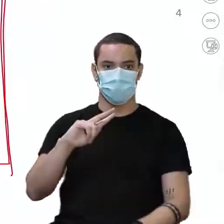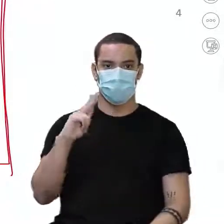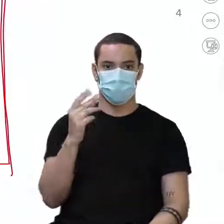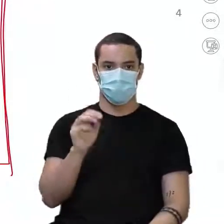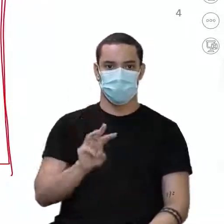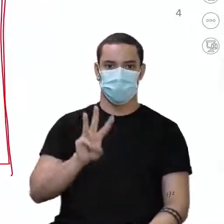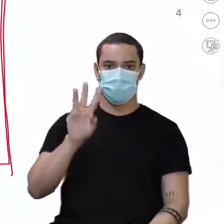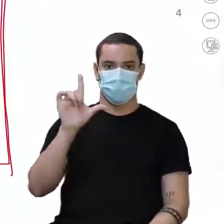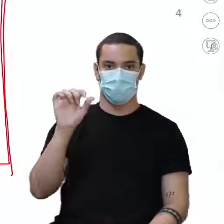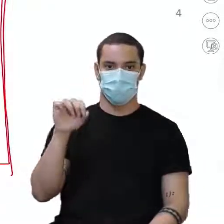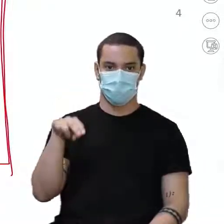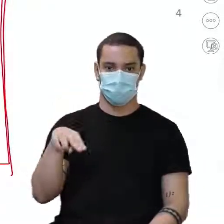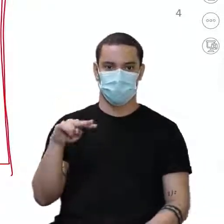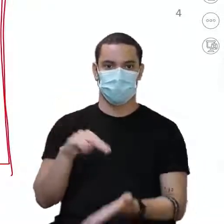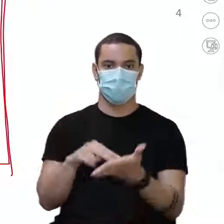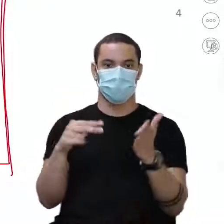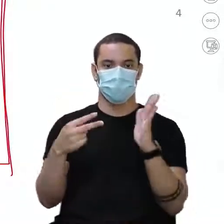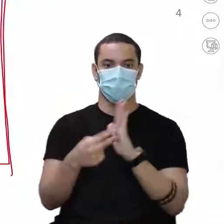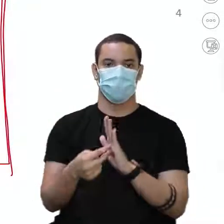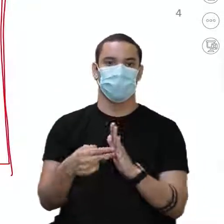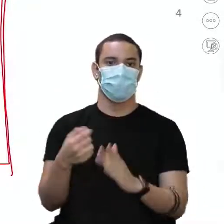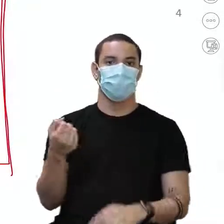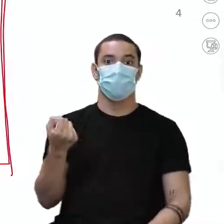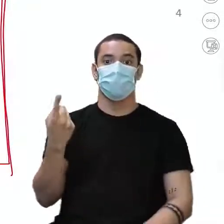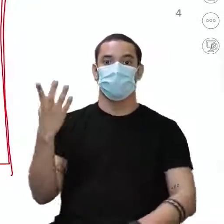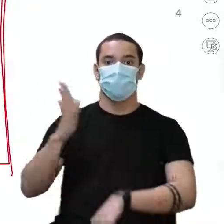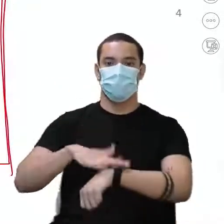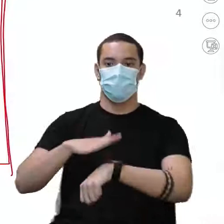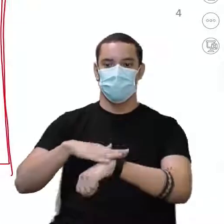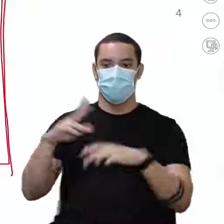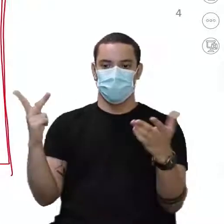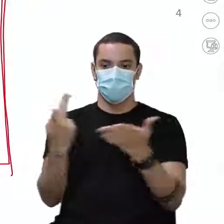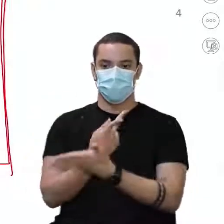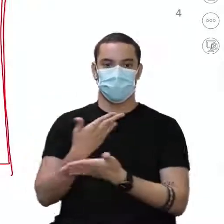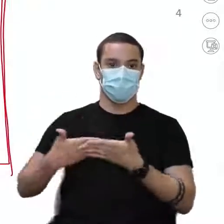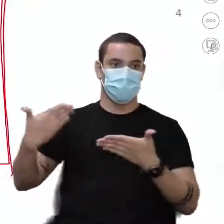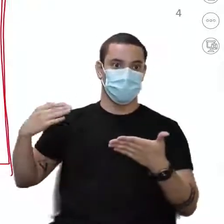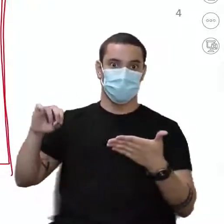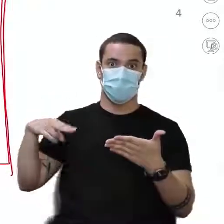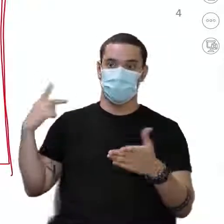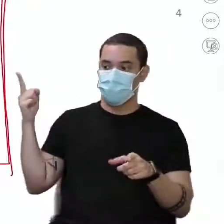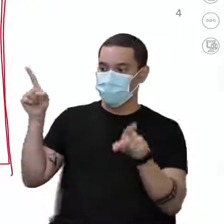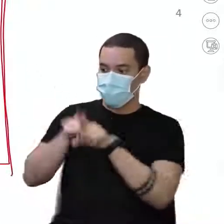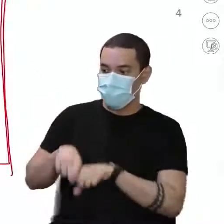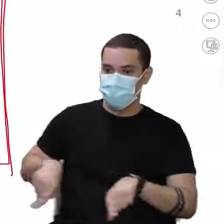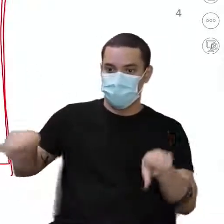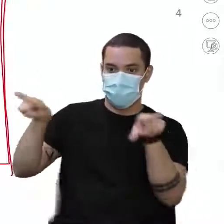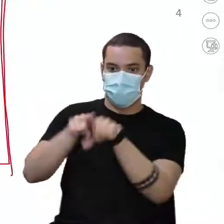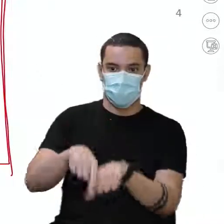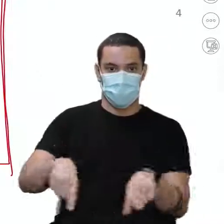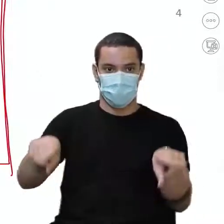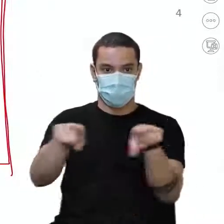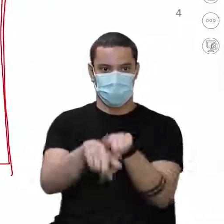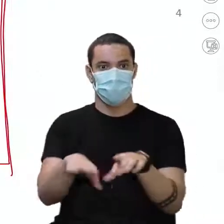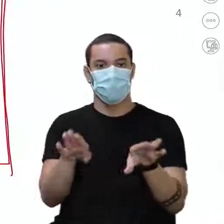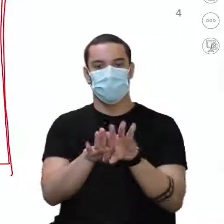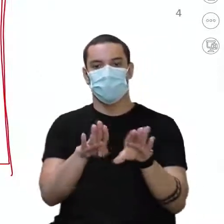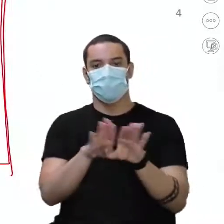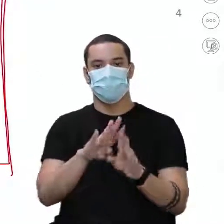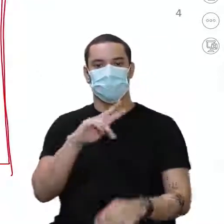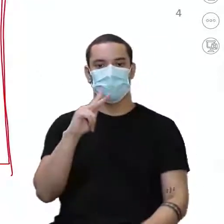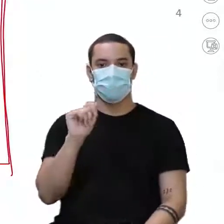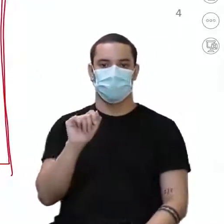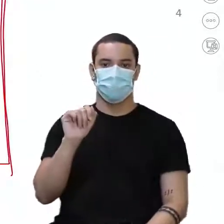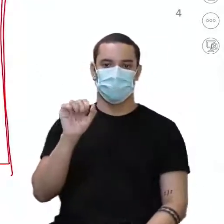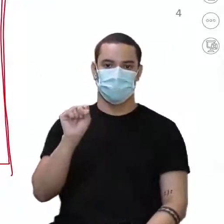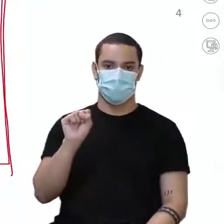né? Para a gente querer saber quanto tempo algo aconteceu, algo vem acontecendo. Hasn't, haven't, que é o